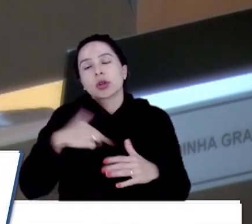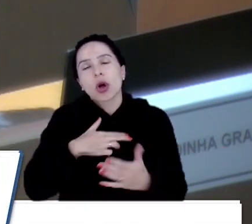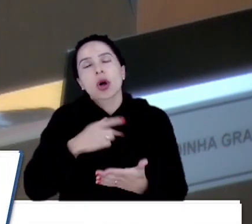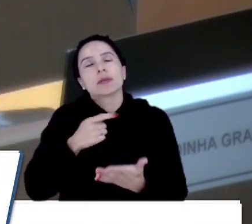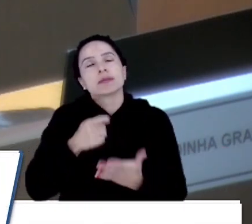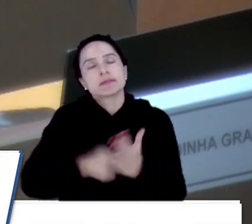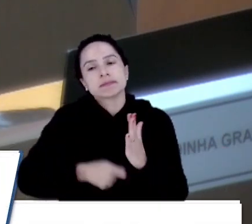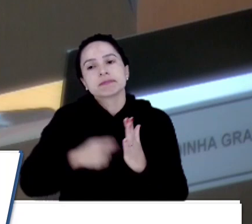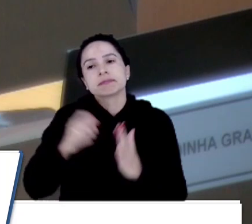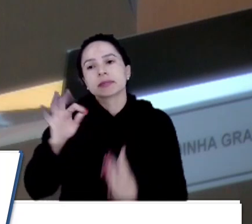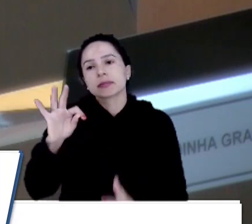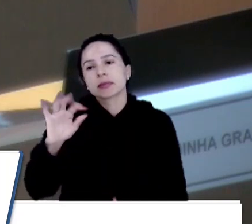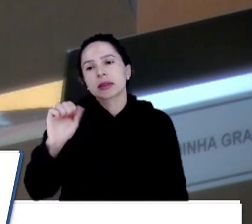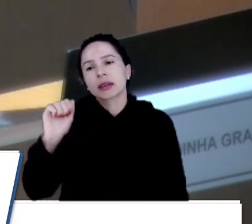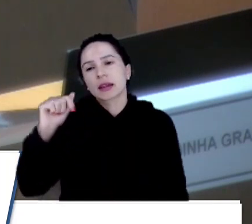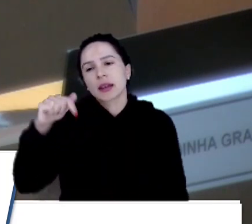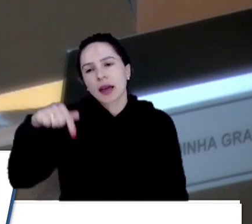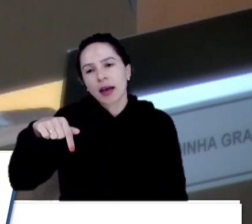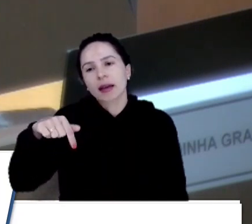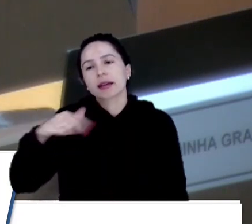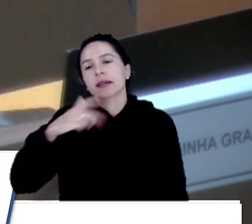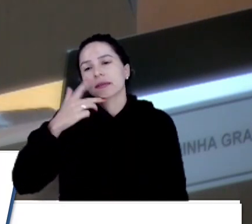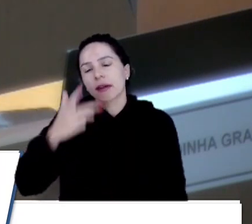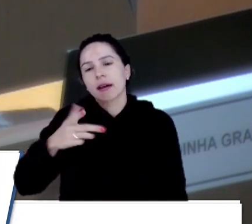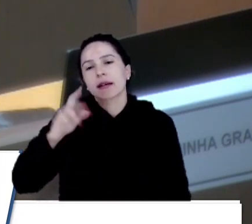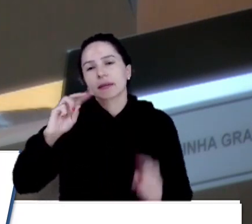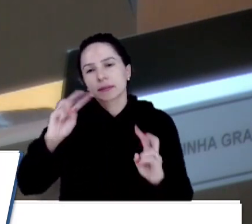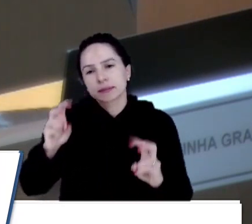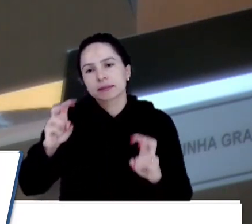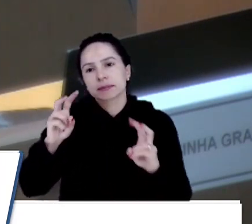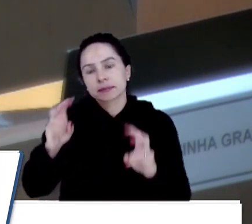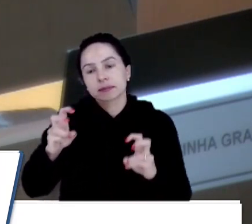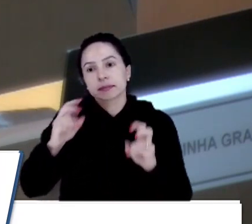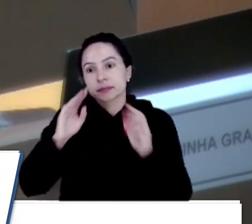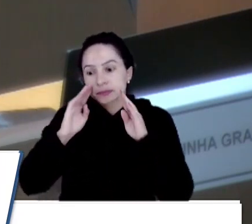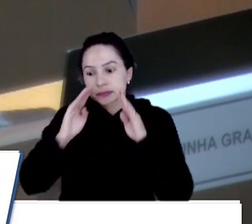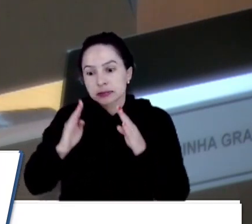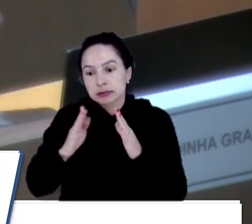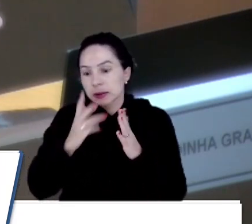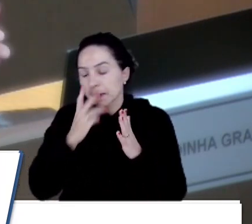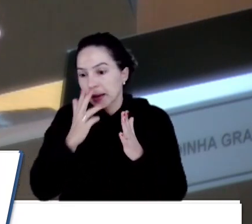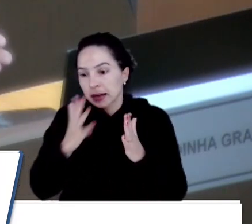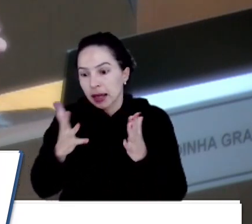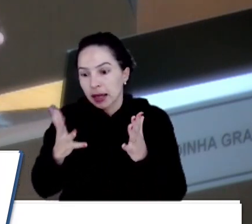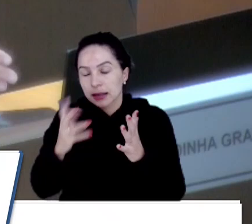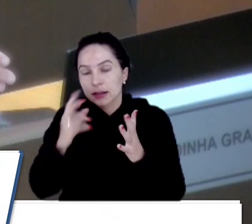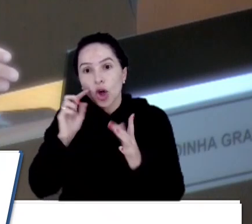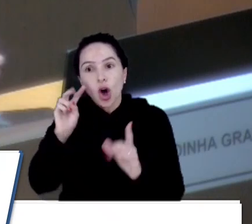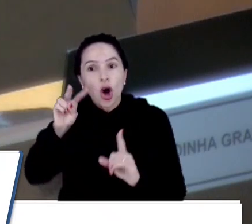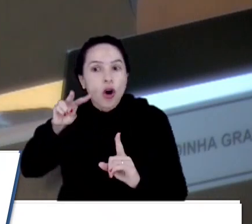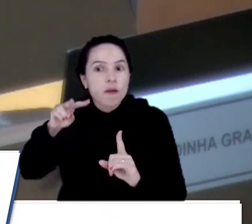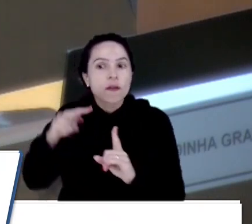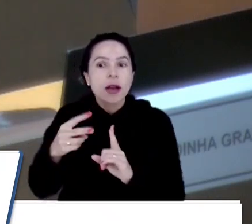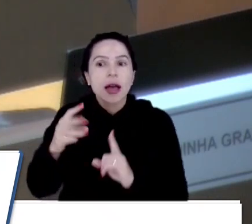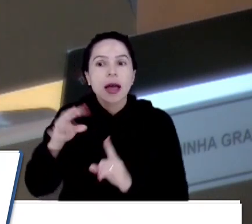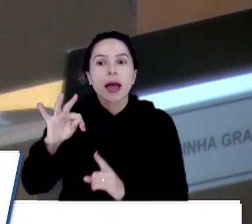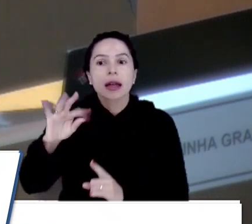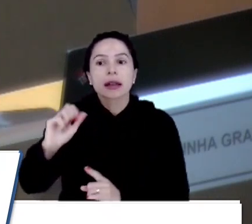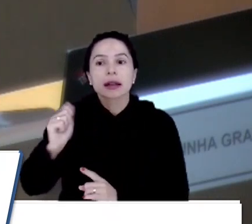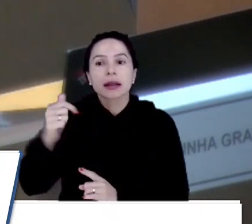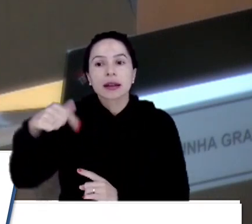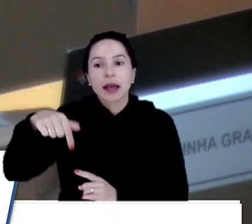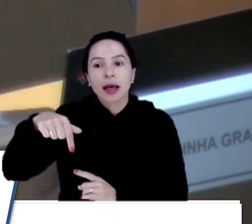no TAC, né? Parece que nós estamos assim, ó, só visualizando o TAC.